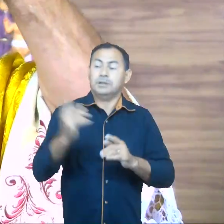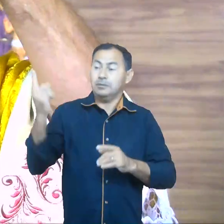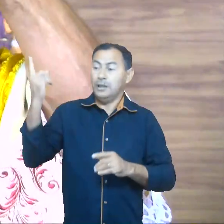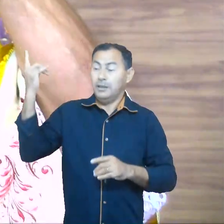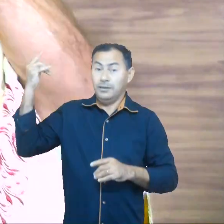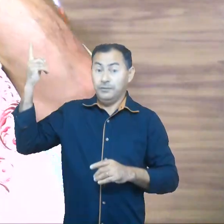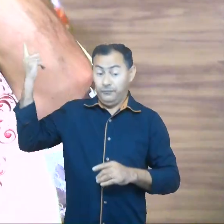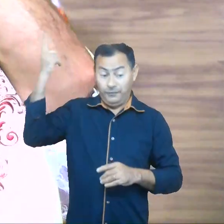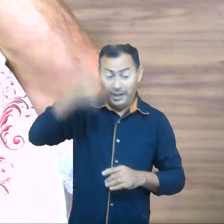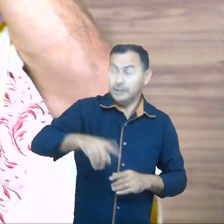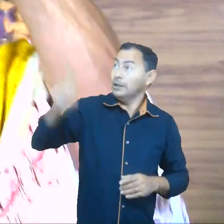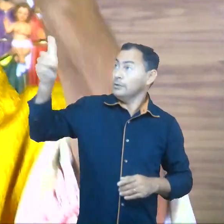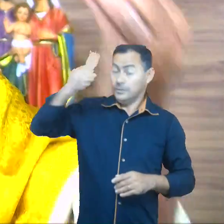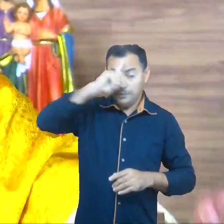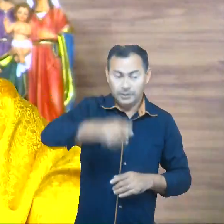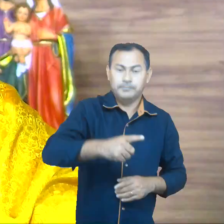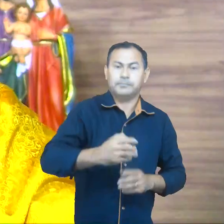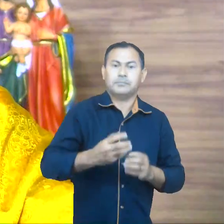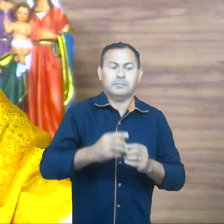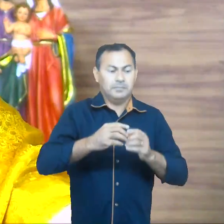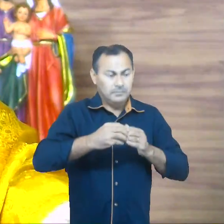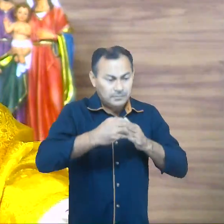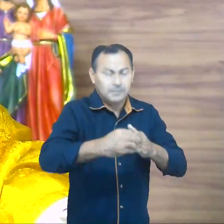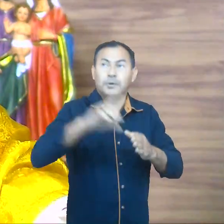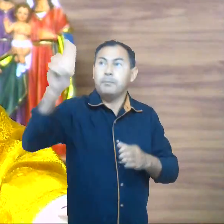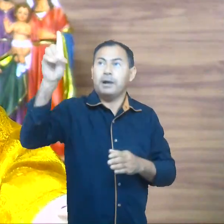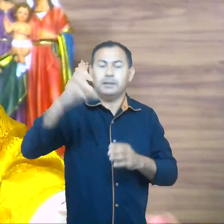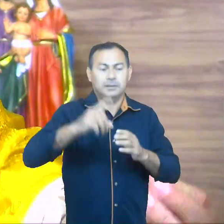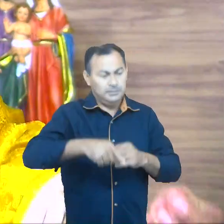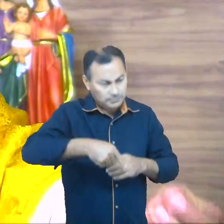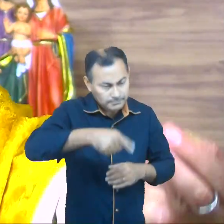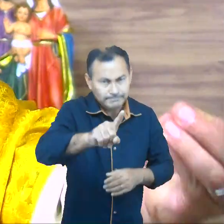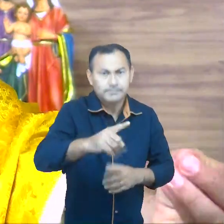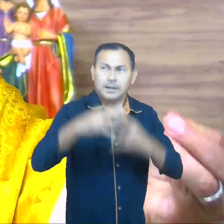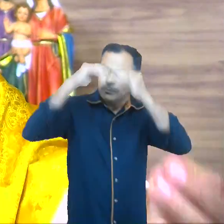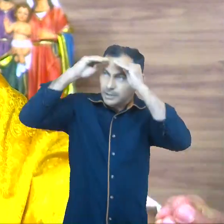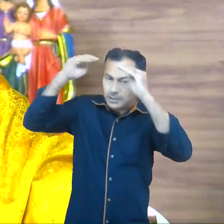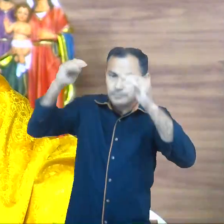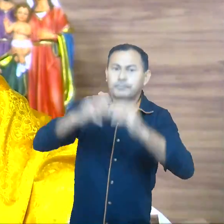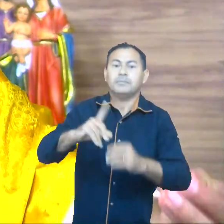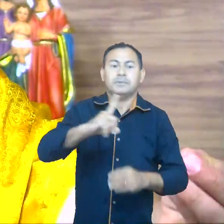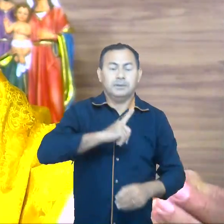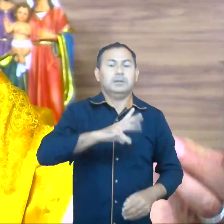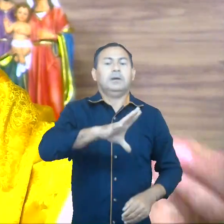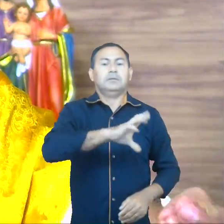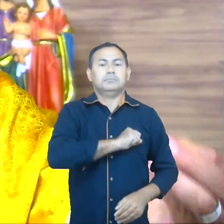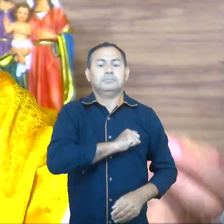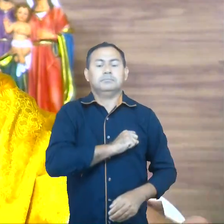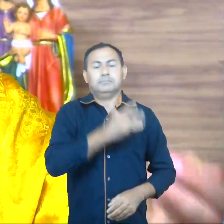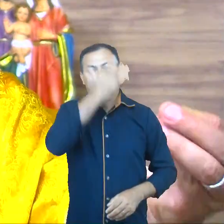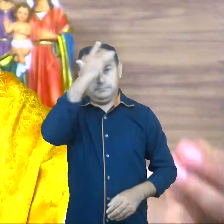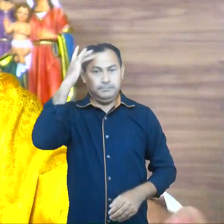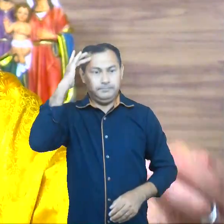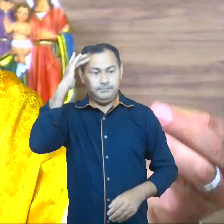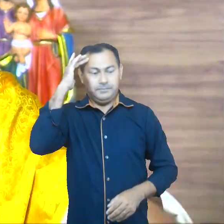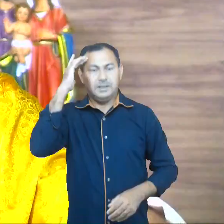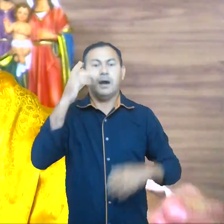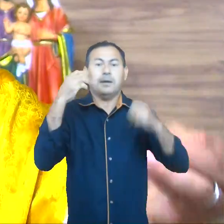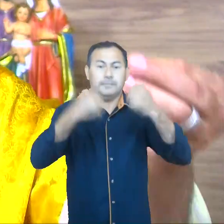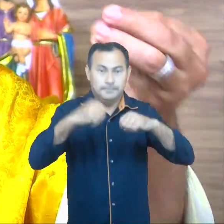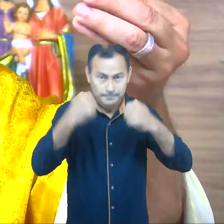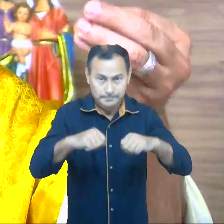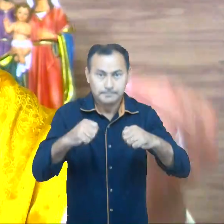Pai, impelido pelo Pai, ele foi ter caridade para com as pessoas que estavam